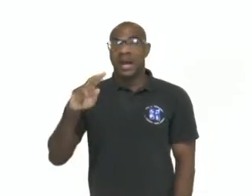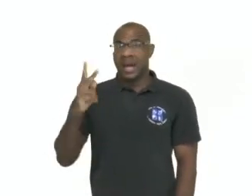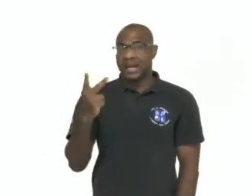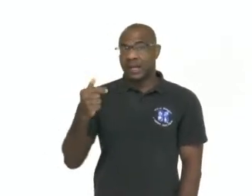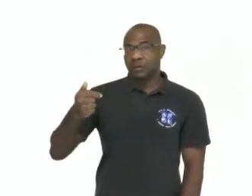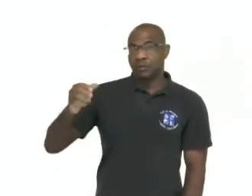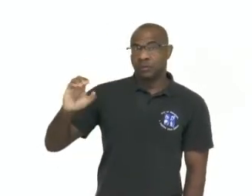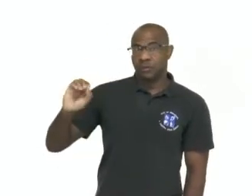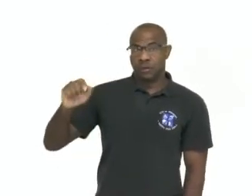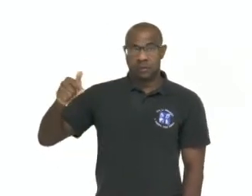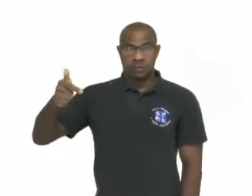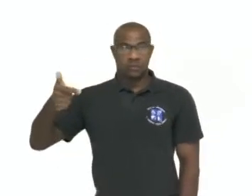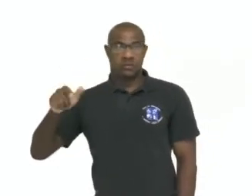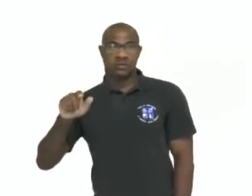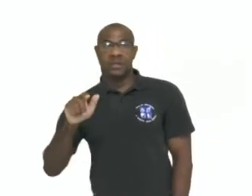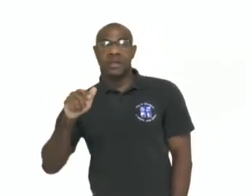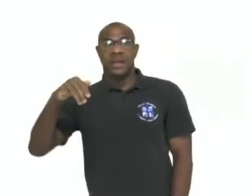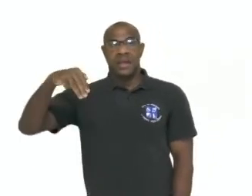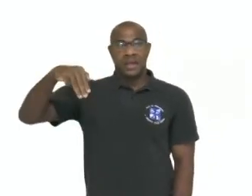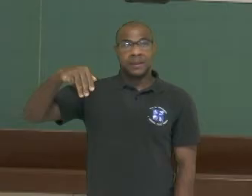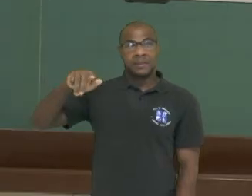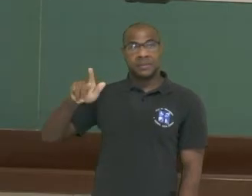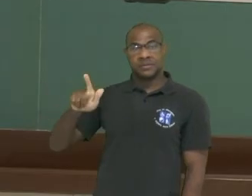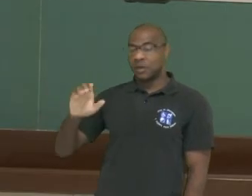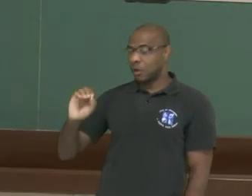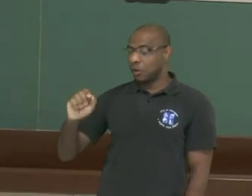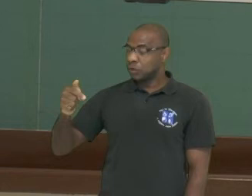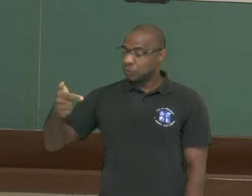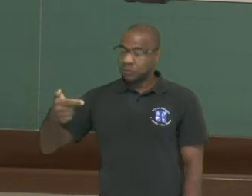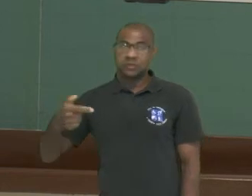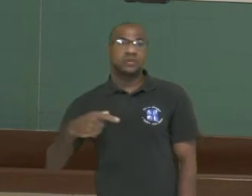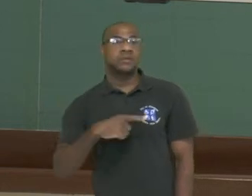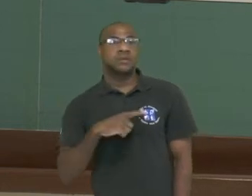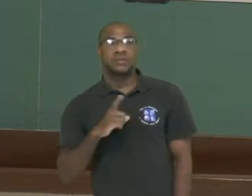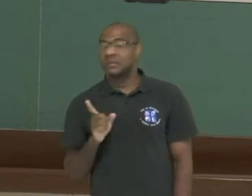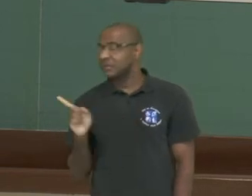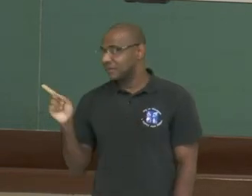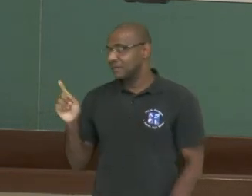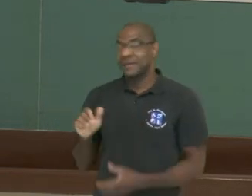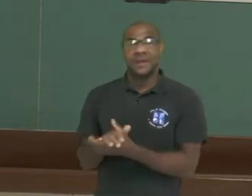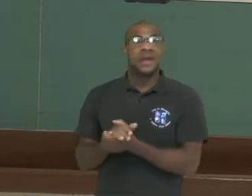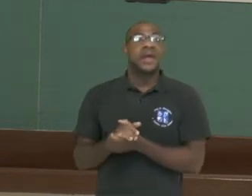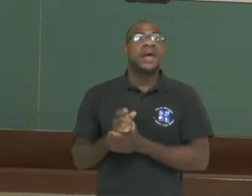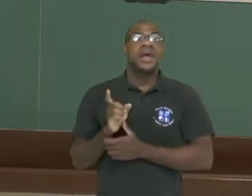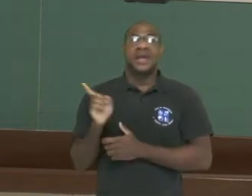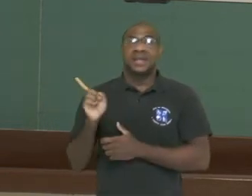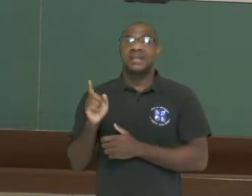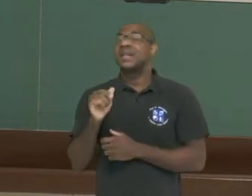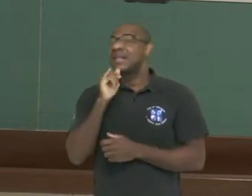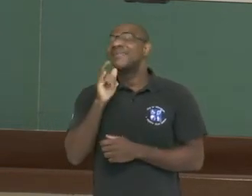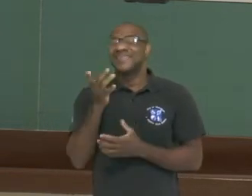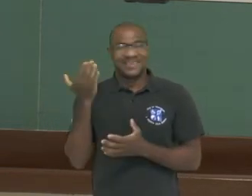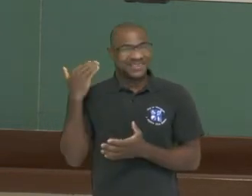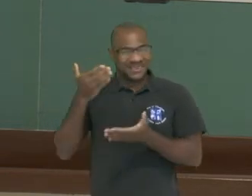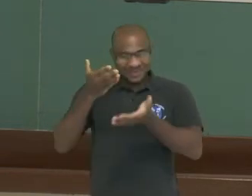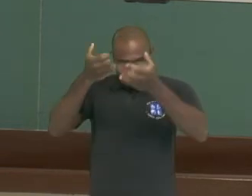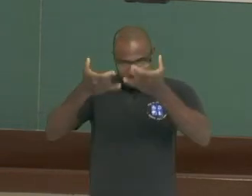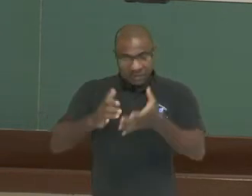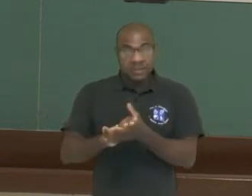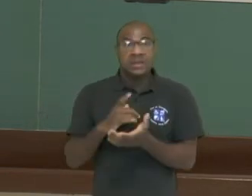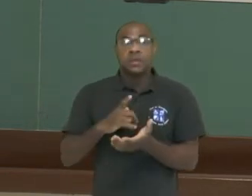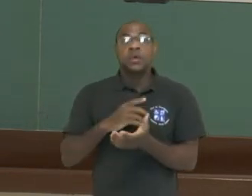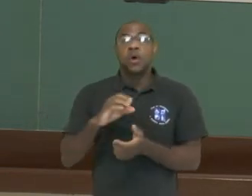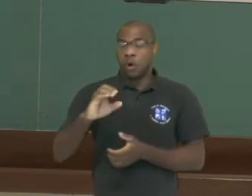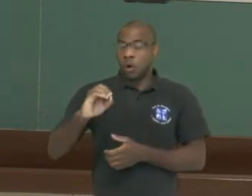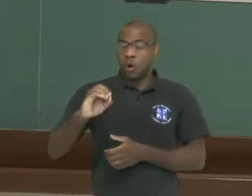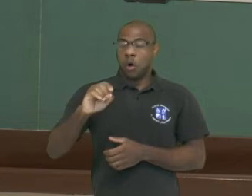H2O2 e do MgO2. Então essa aqui é uma das exceções que falamos lá no começo, quando o oxigênio apresenta um NOx